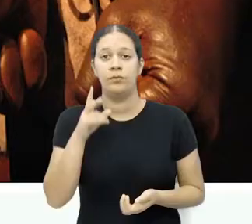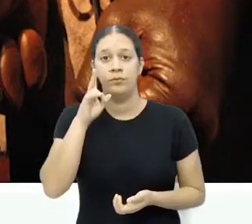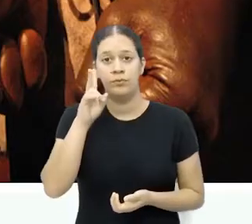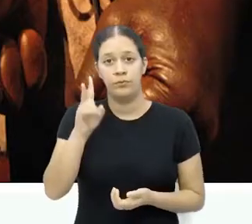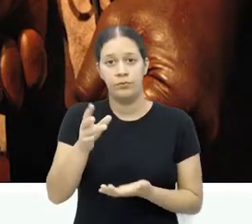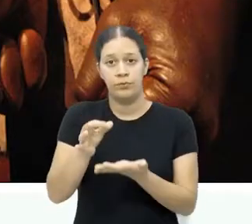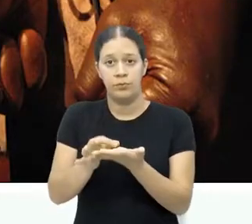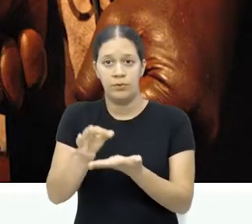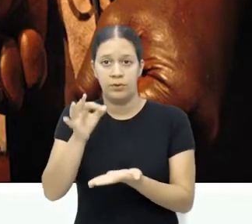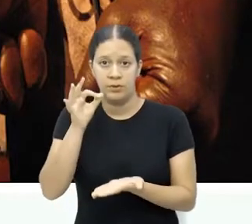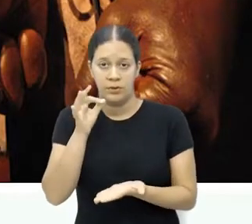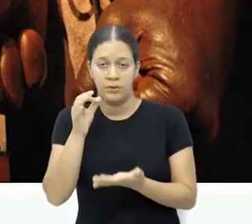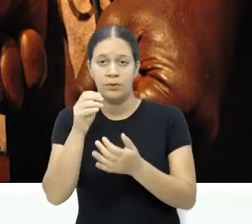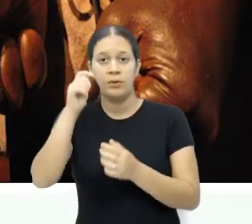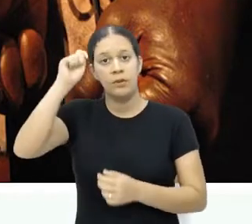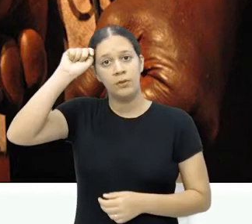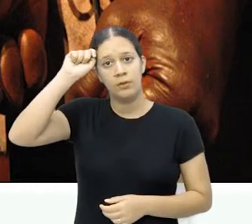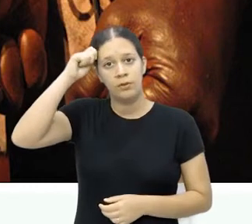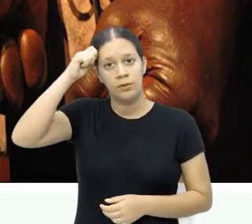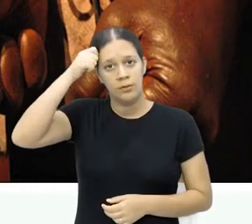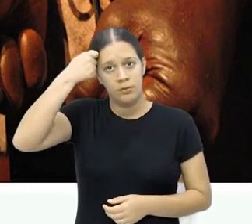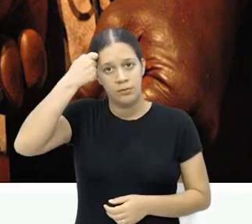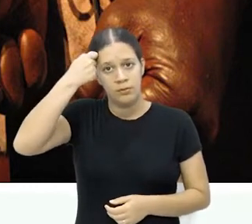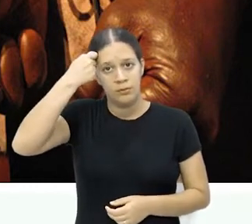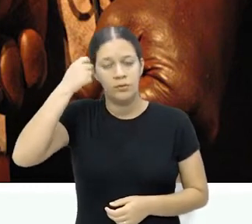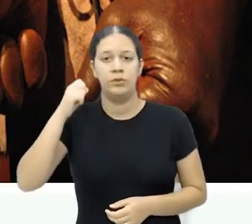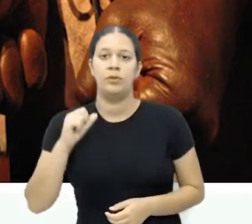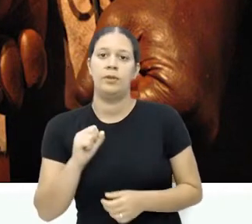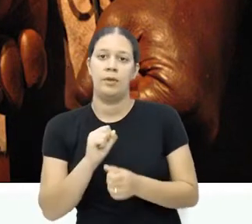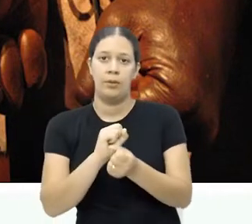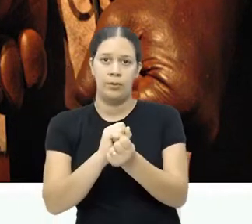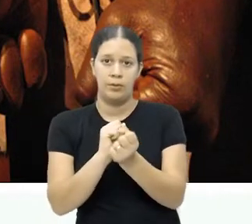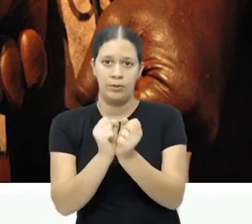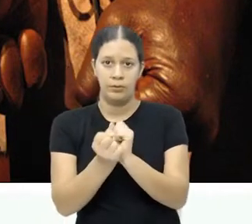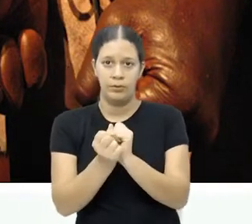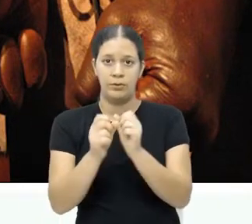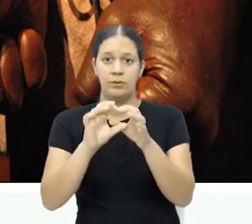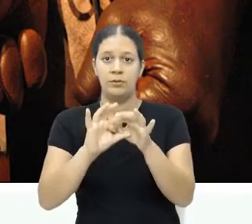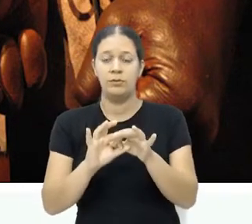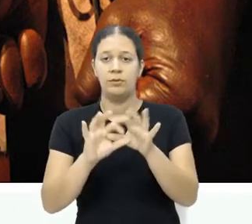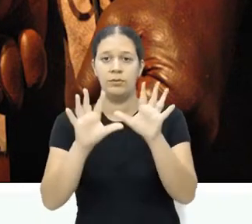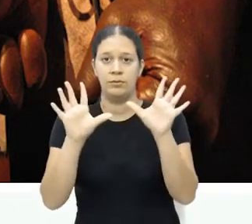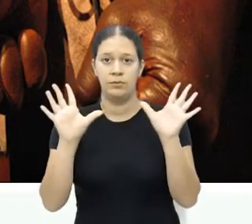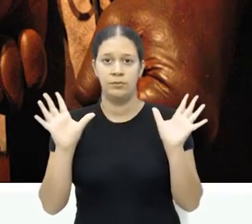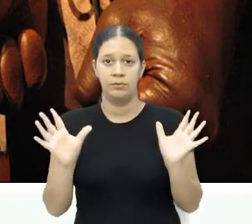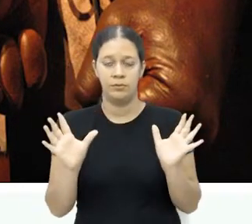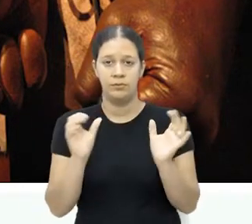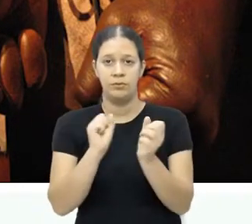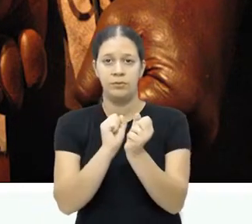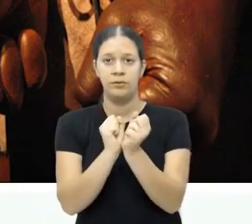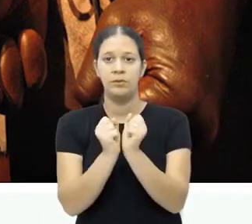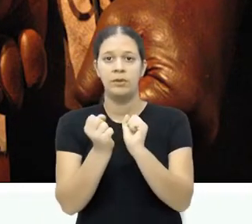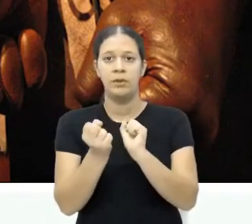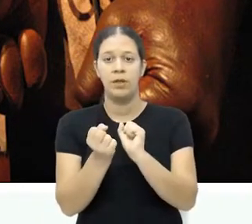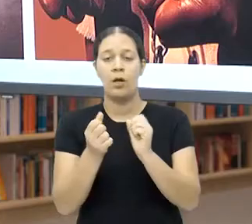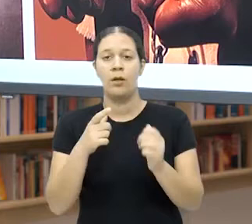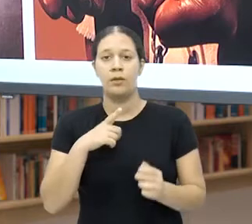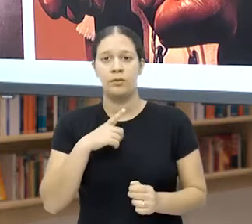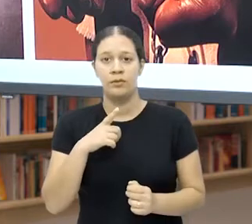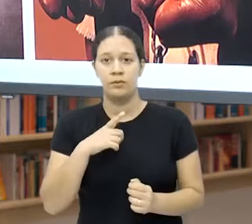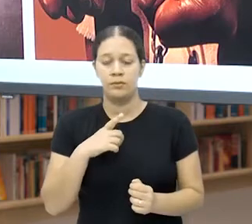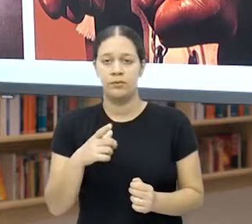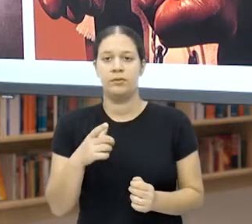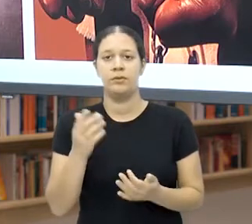nós vimos a questão negra, do movimento abolicionista negro, tá bom? Tem essas duas imagens, que